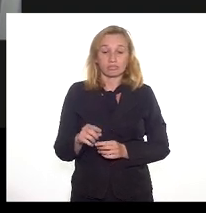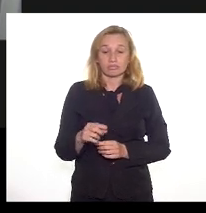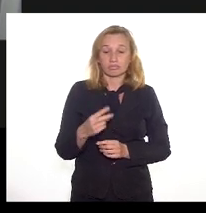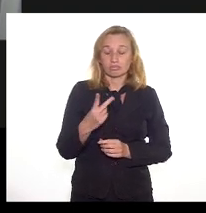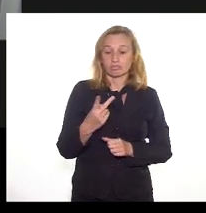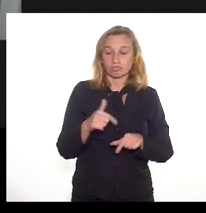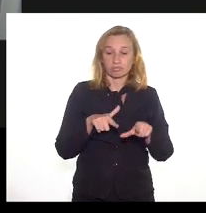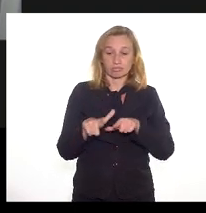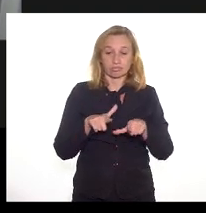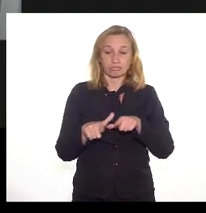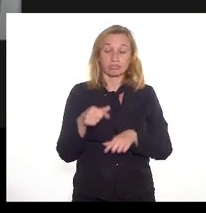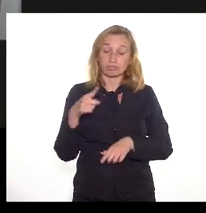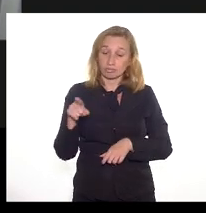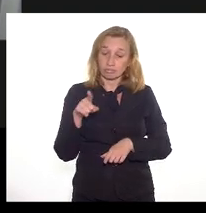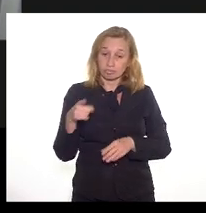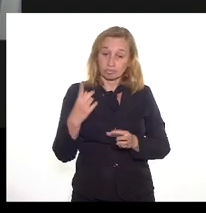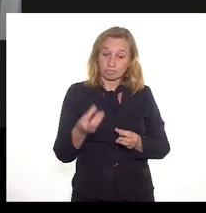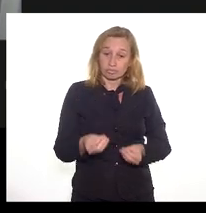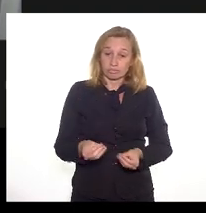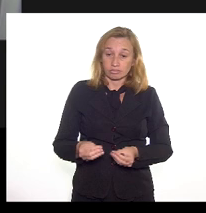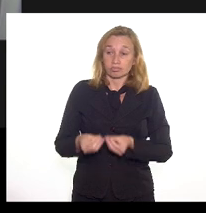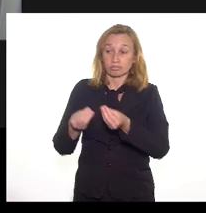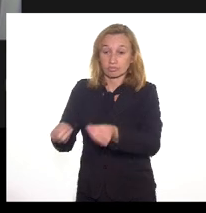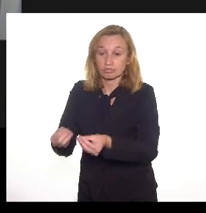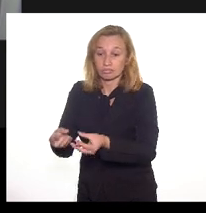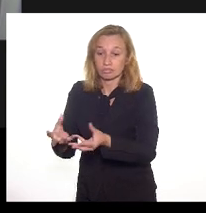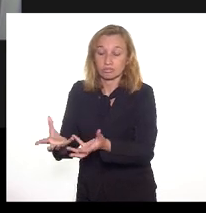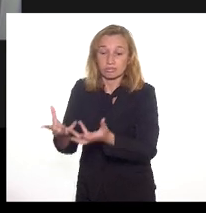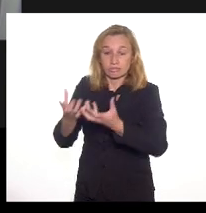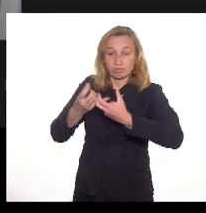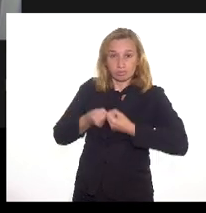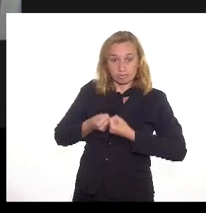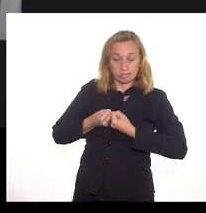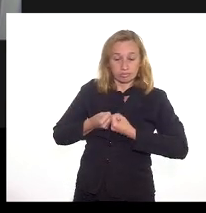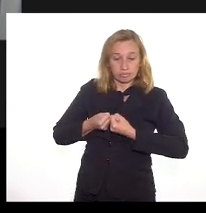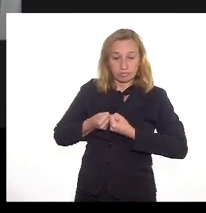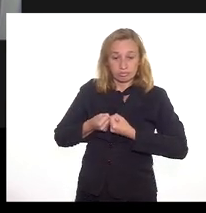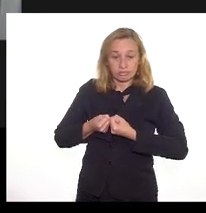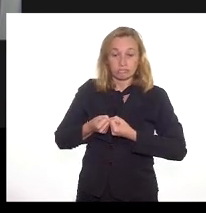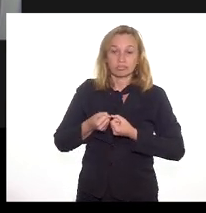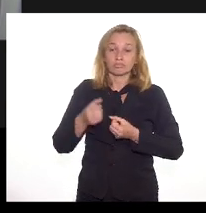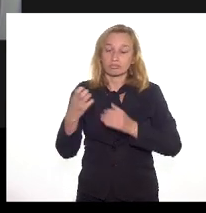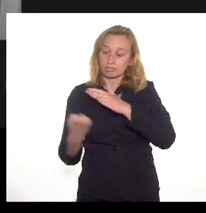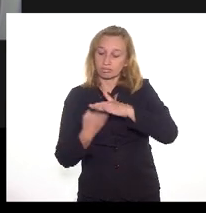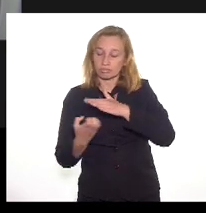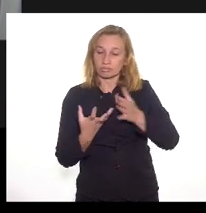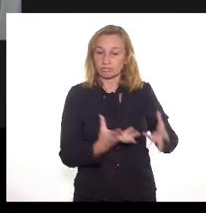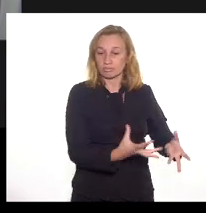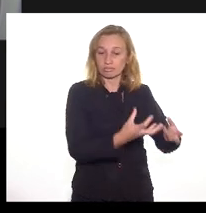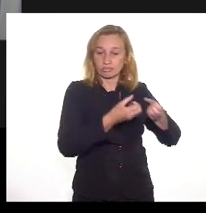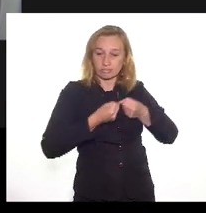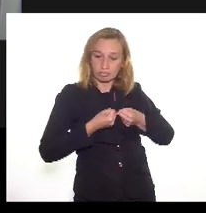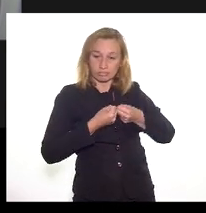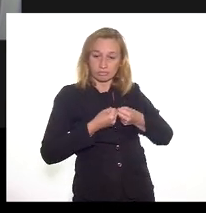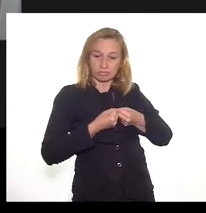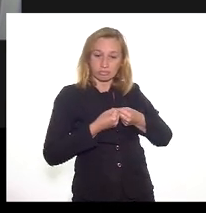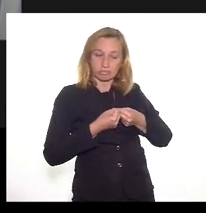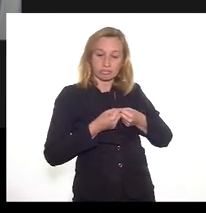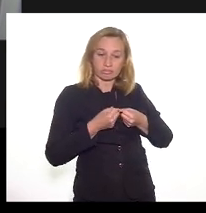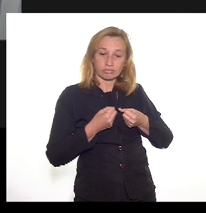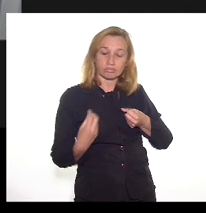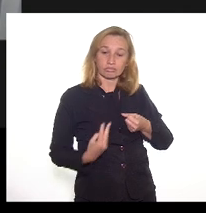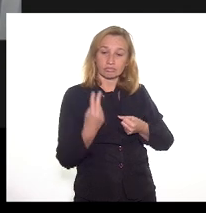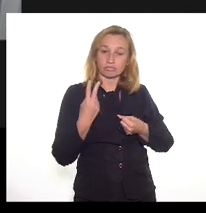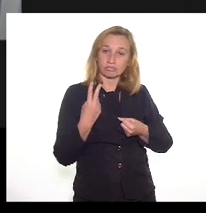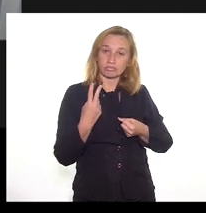Você dá e recebe. A empresa recebeu a operação e a prioridade